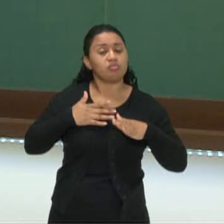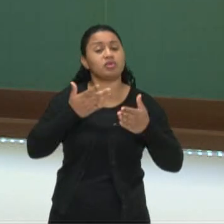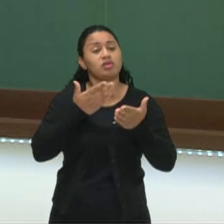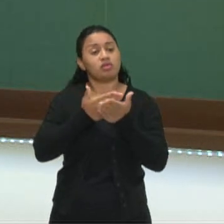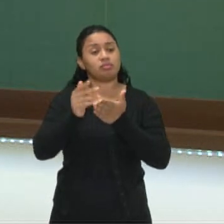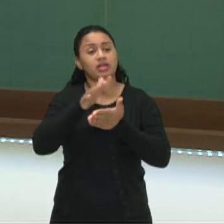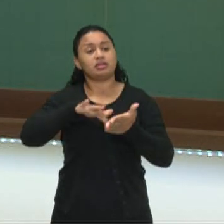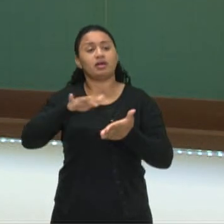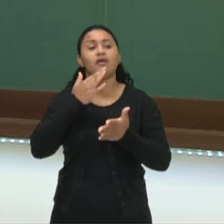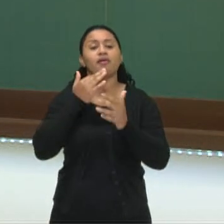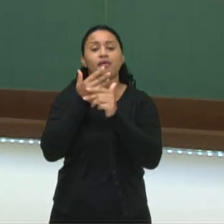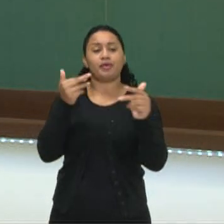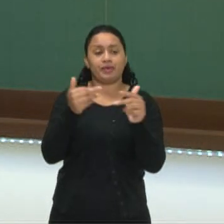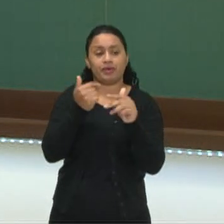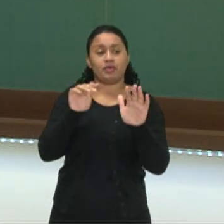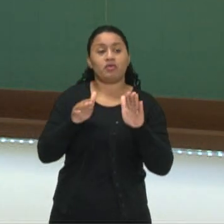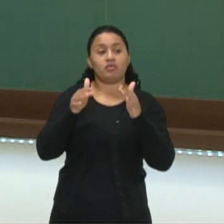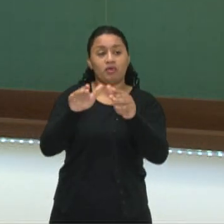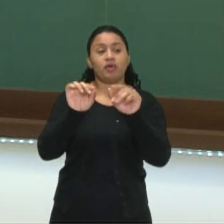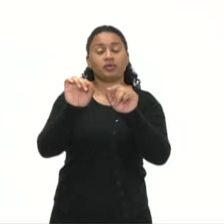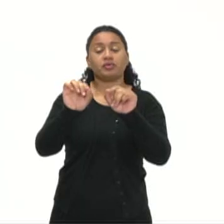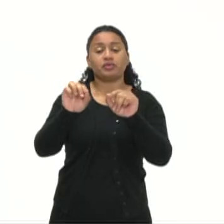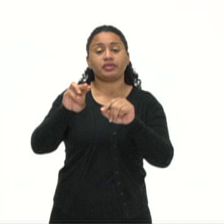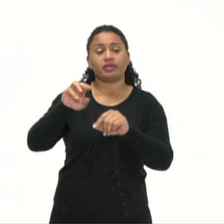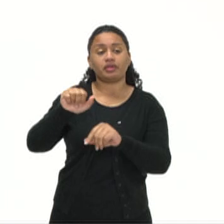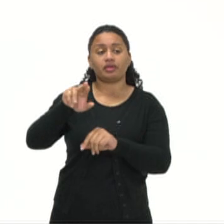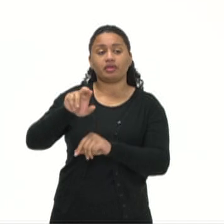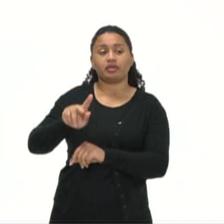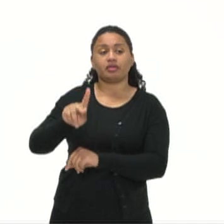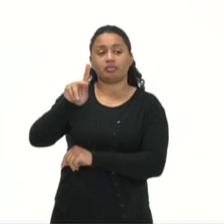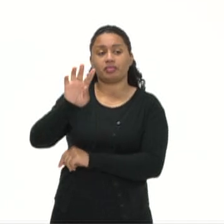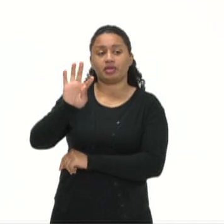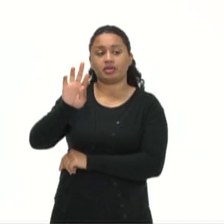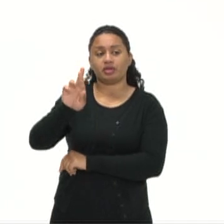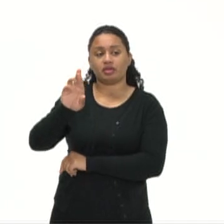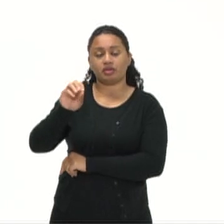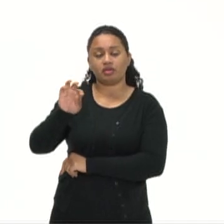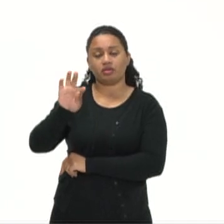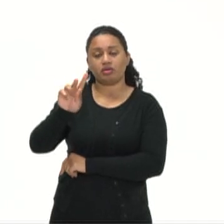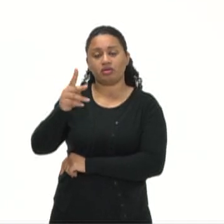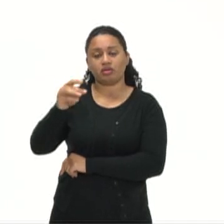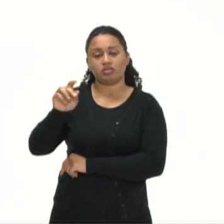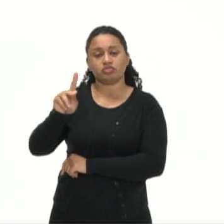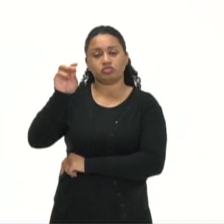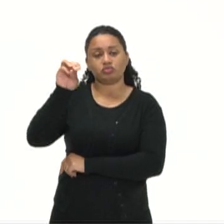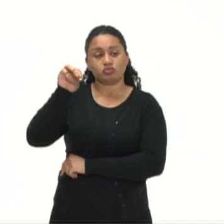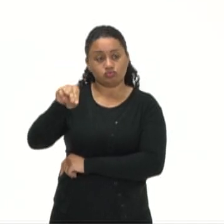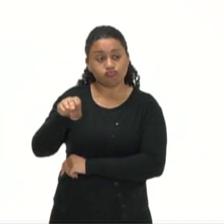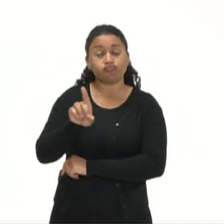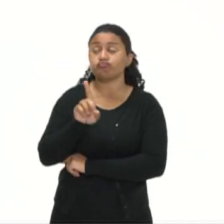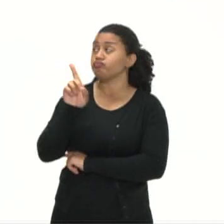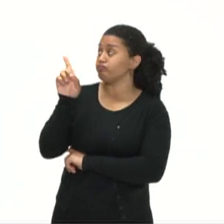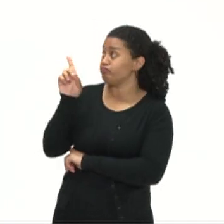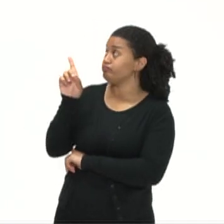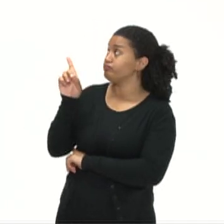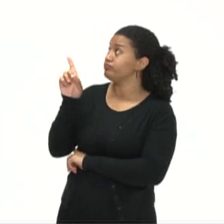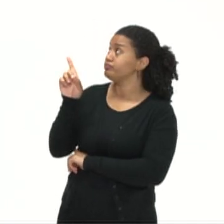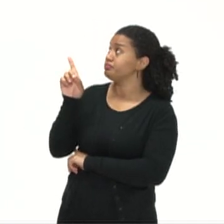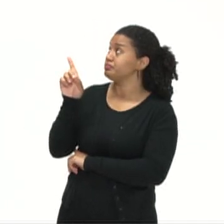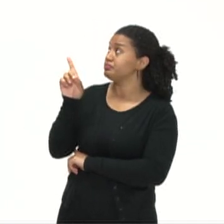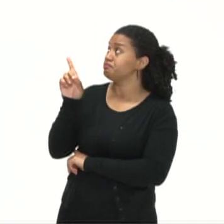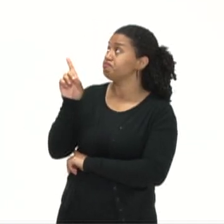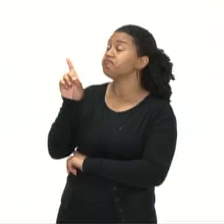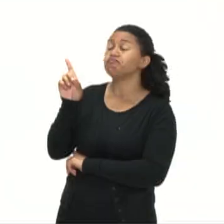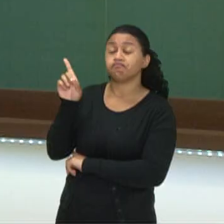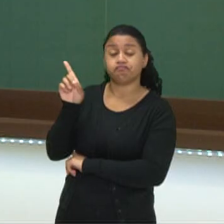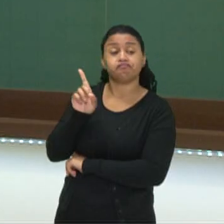esses campos de cor. E grande destaque nesses campos de cor, nós temos o Mark Rothko, que foi de 1903 a 1970. E o Mark